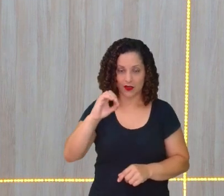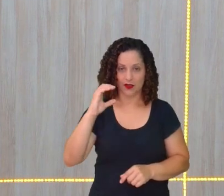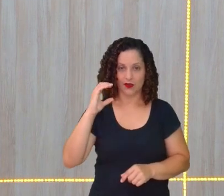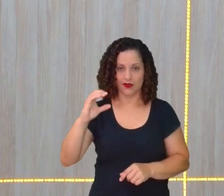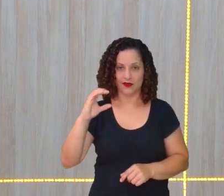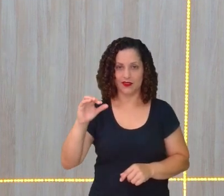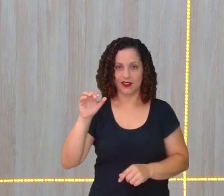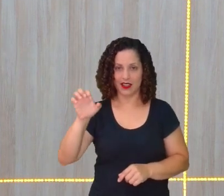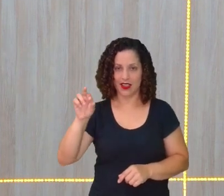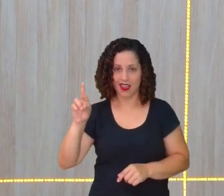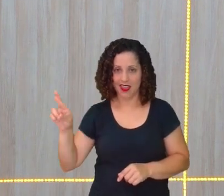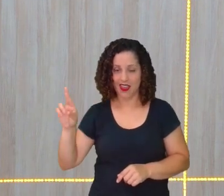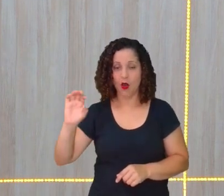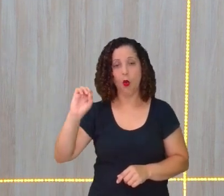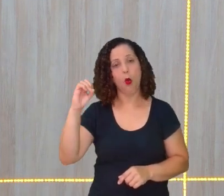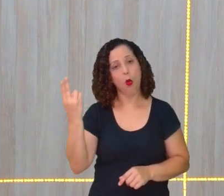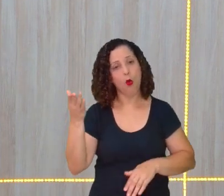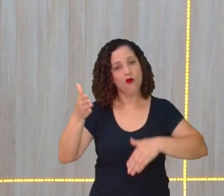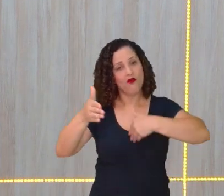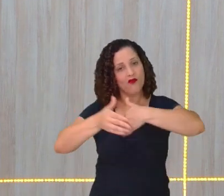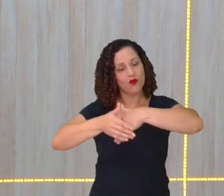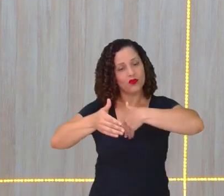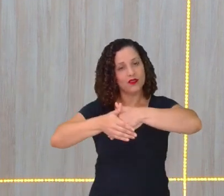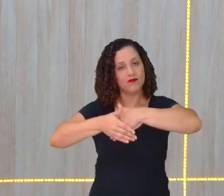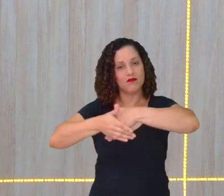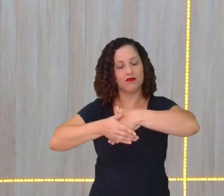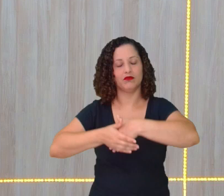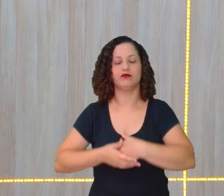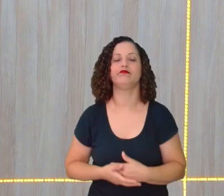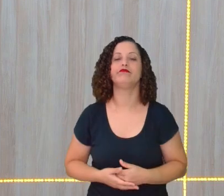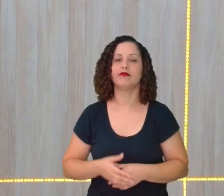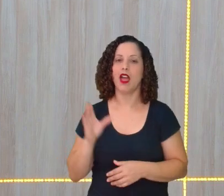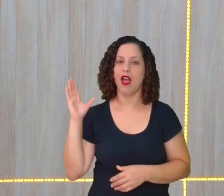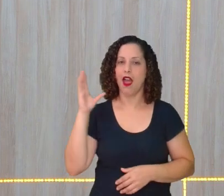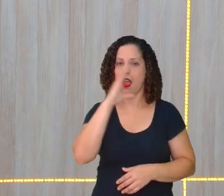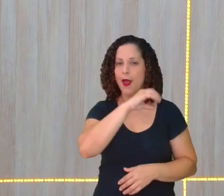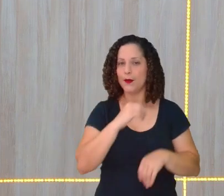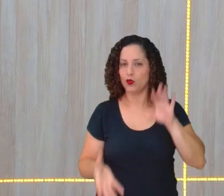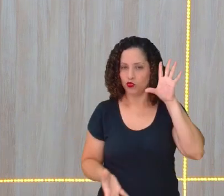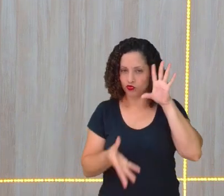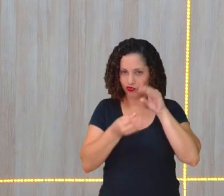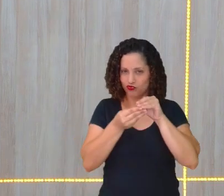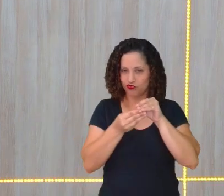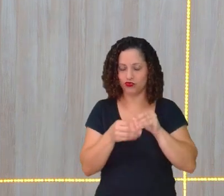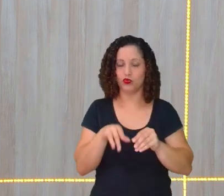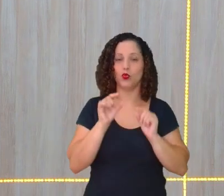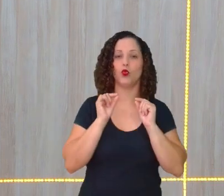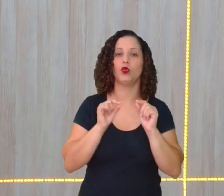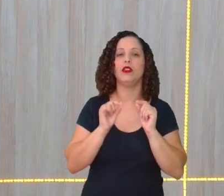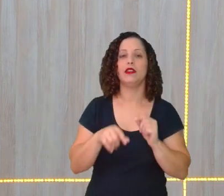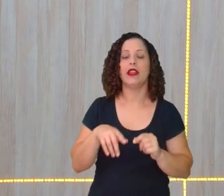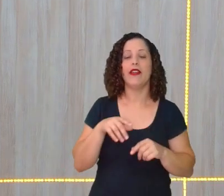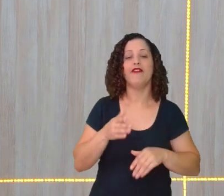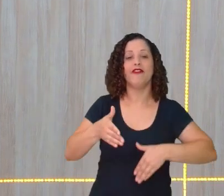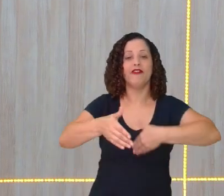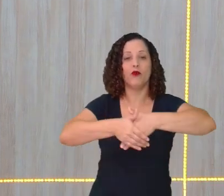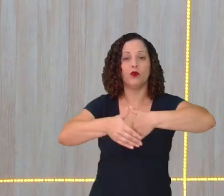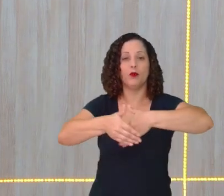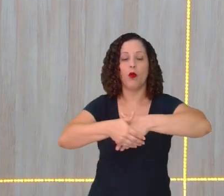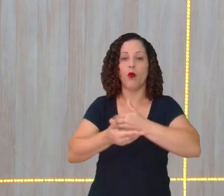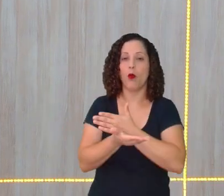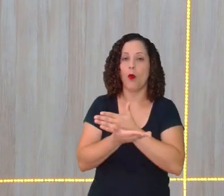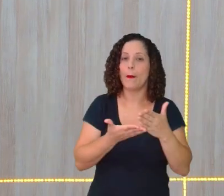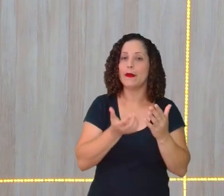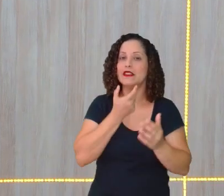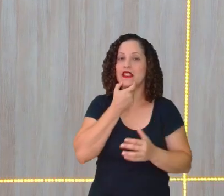às vezes, né? A gente sabe que futebol, rapidinho, tá, gente? Futebol surgiu na Inglaterra, então veio da